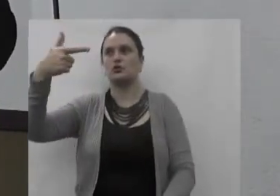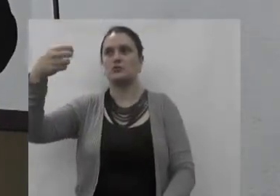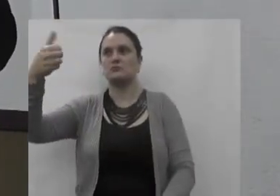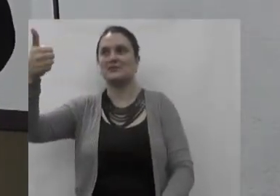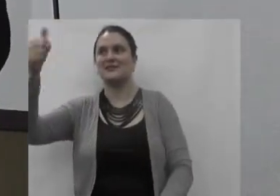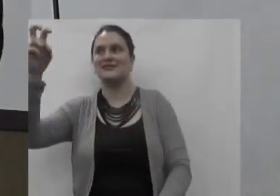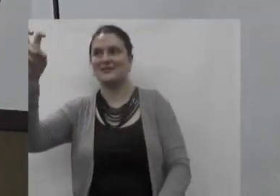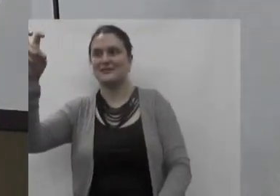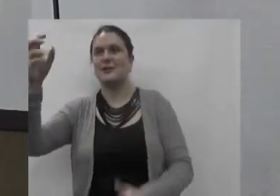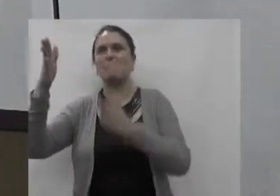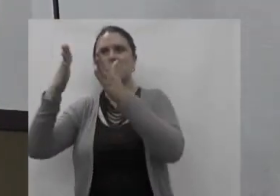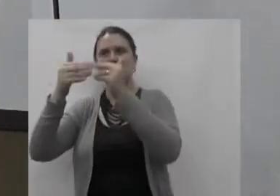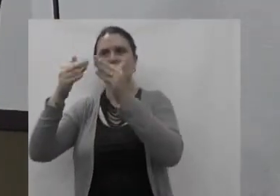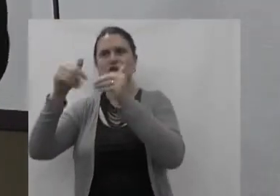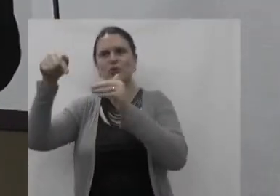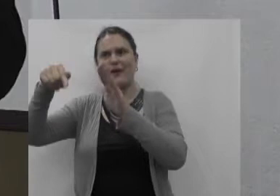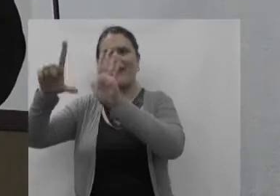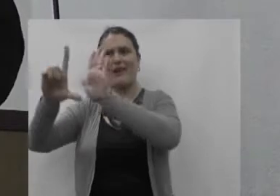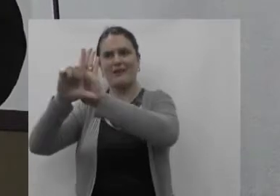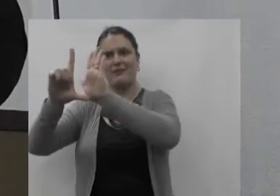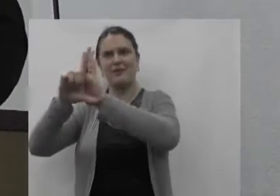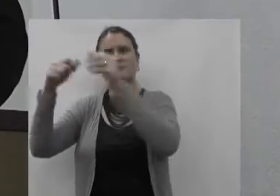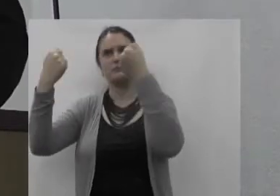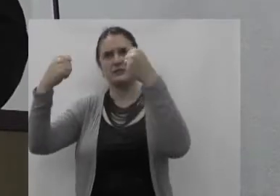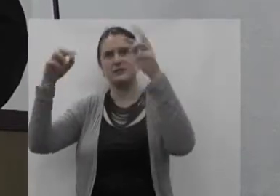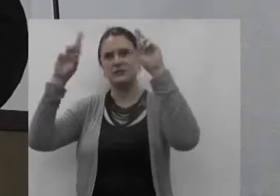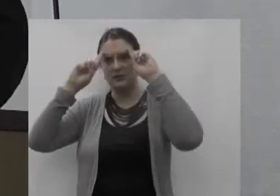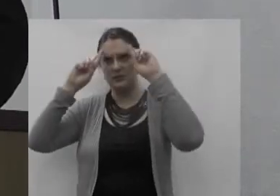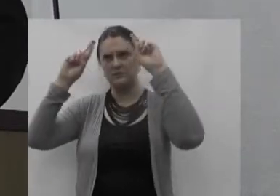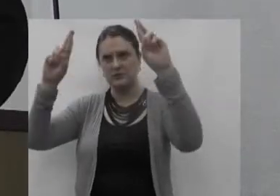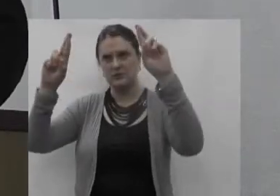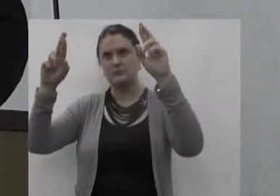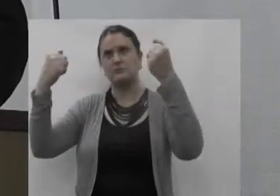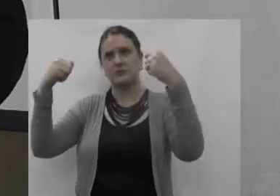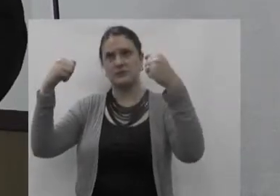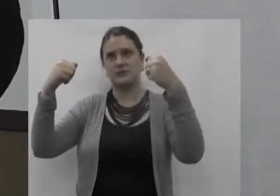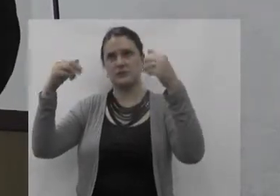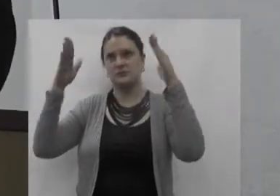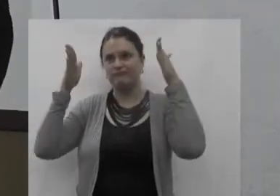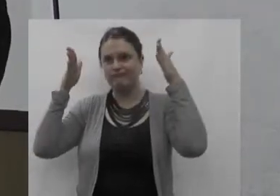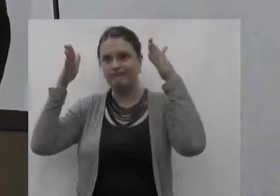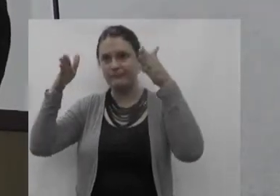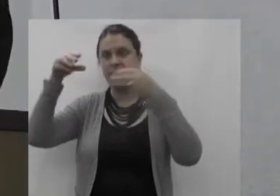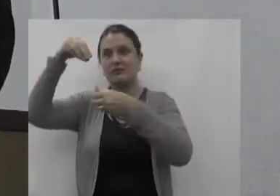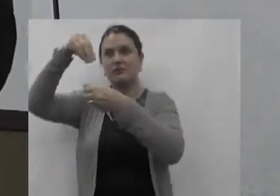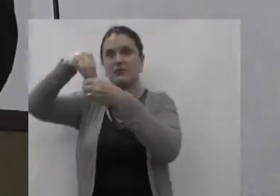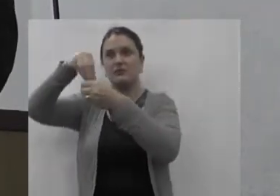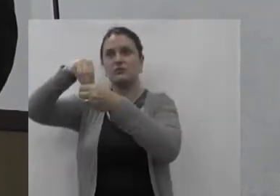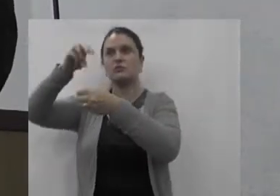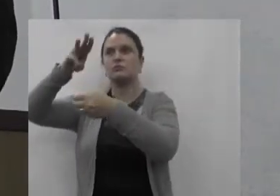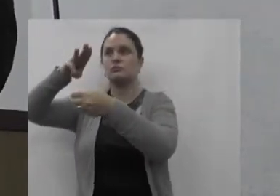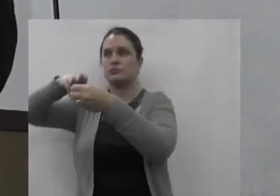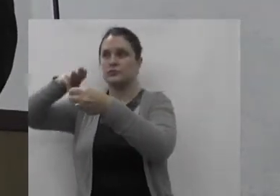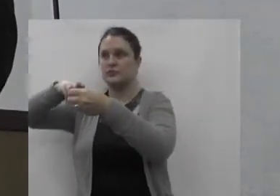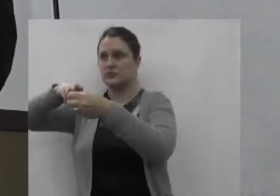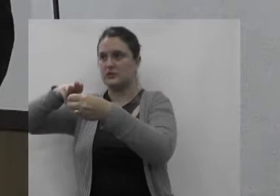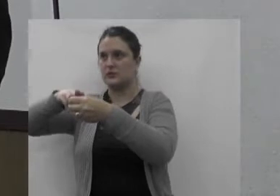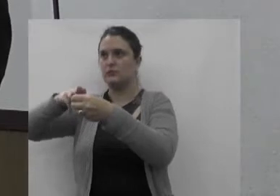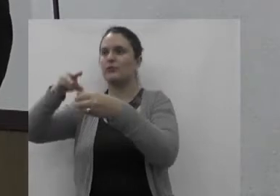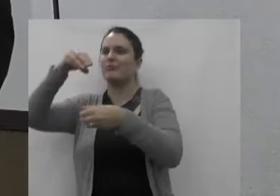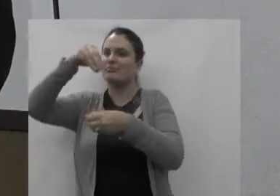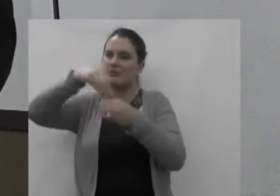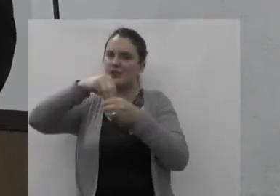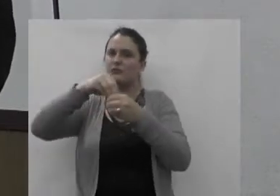está pedindo que esta lei seja executada no nosso município, nos